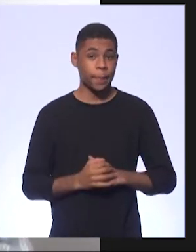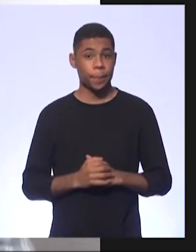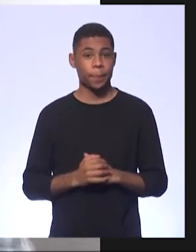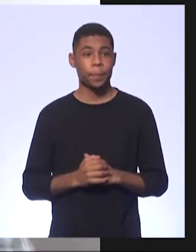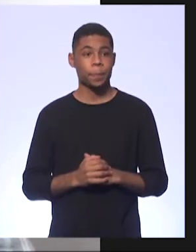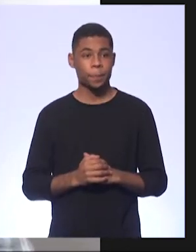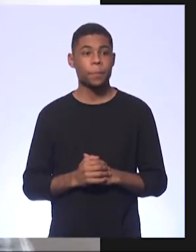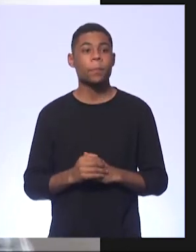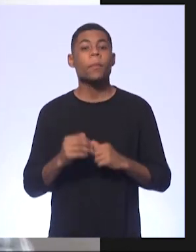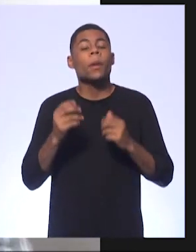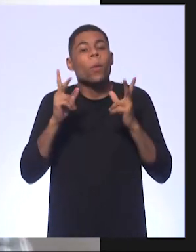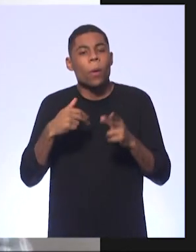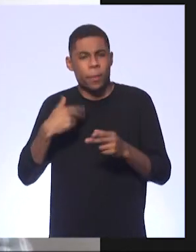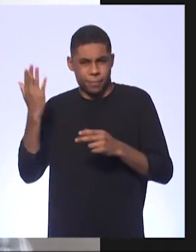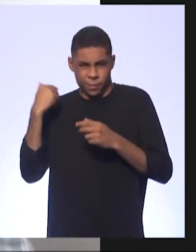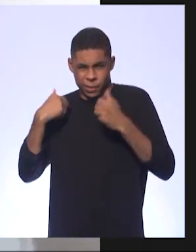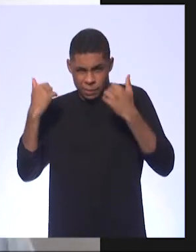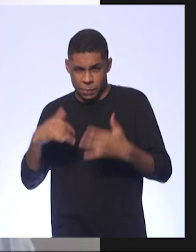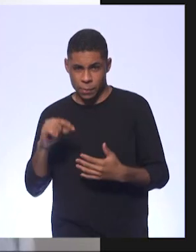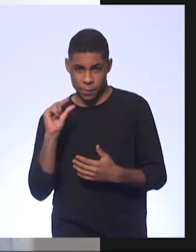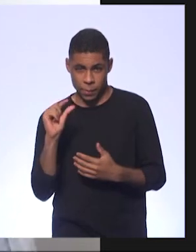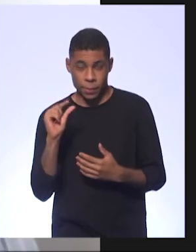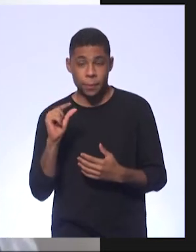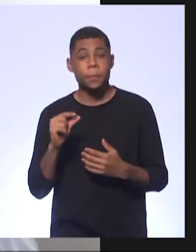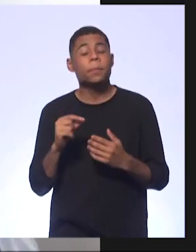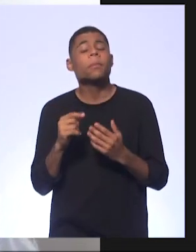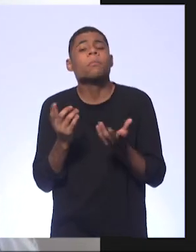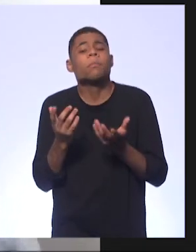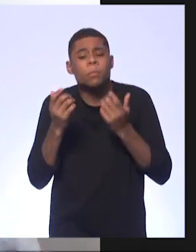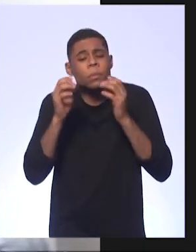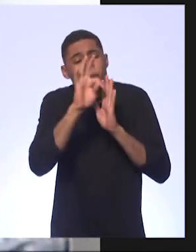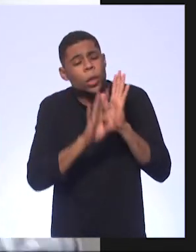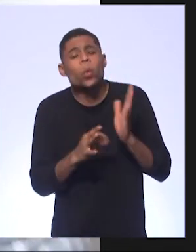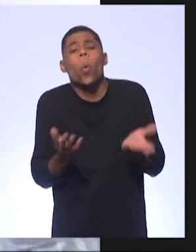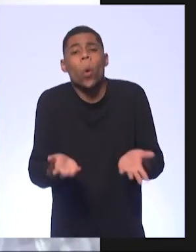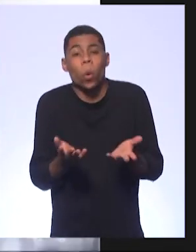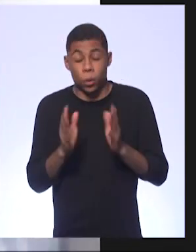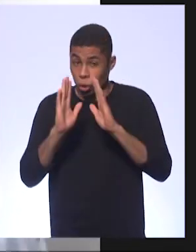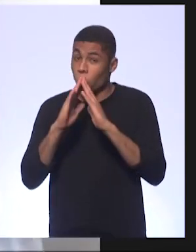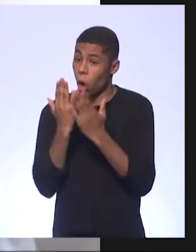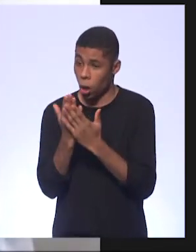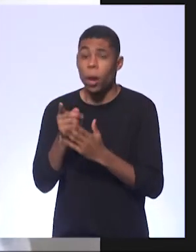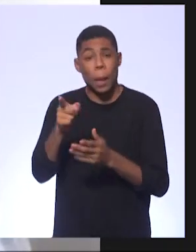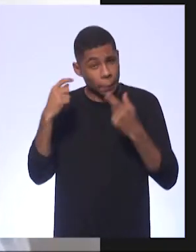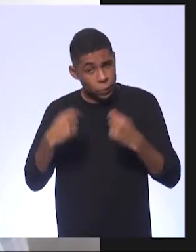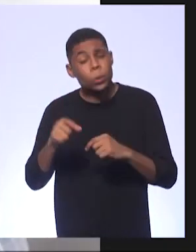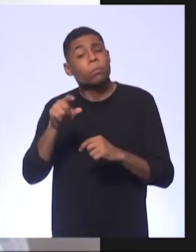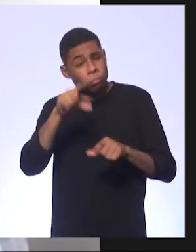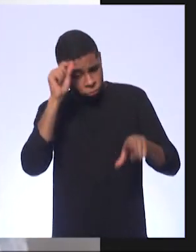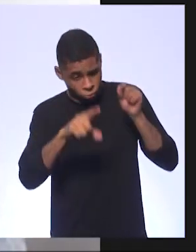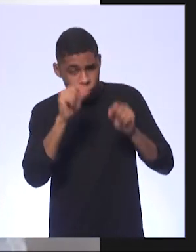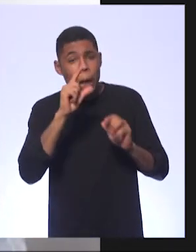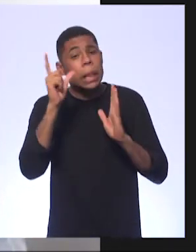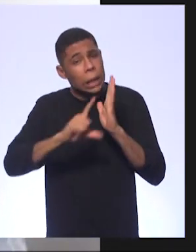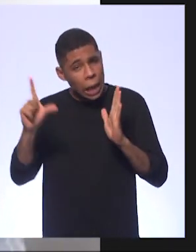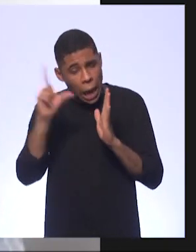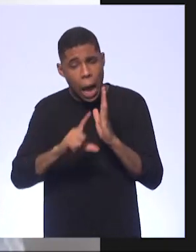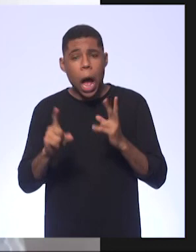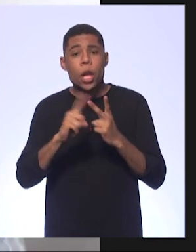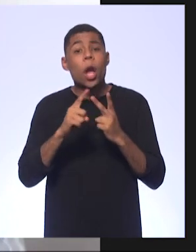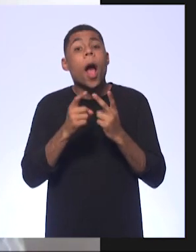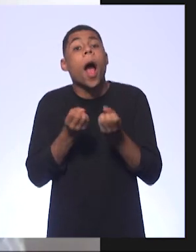dizendo, eu falei agora há pouco, quais textos? Então a escola tem que escolher textos literários,